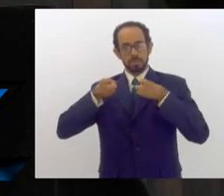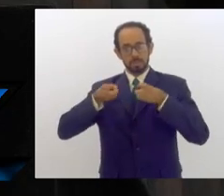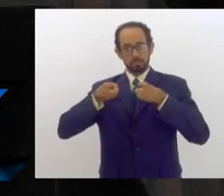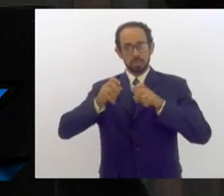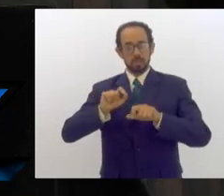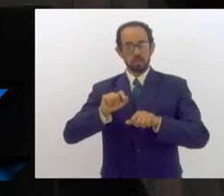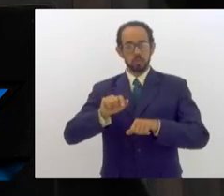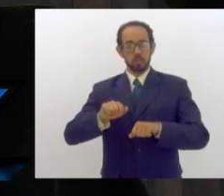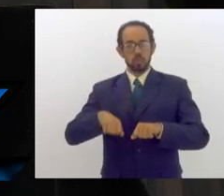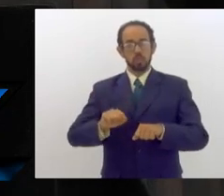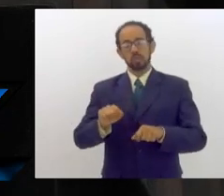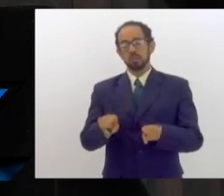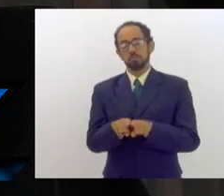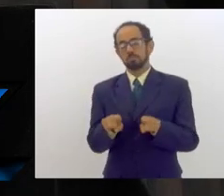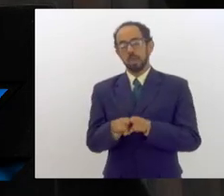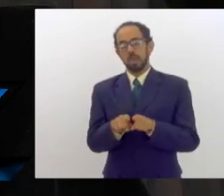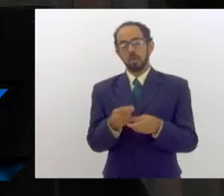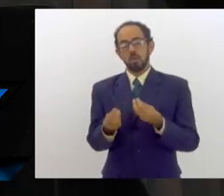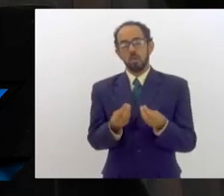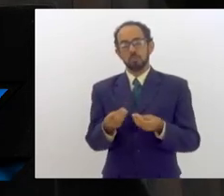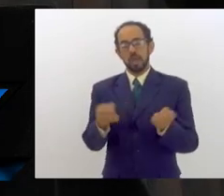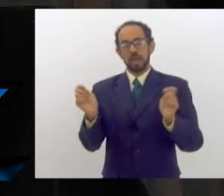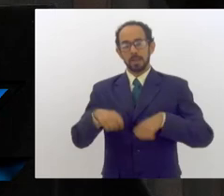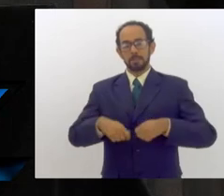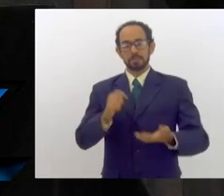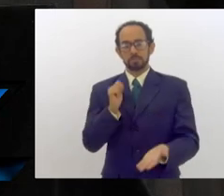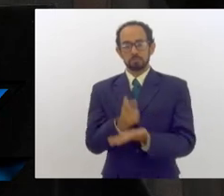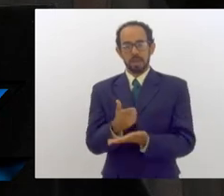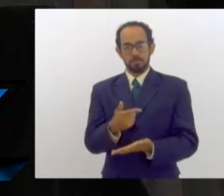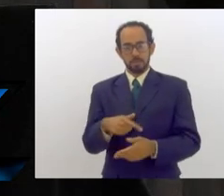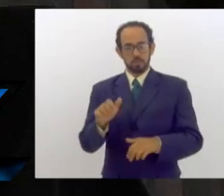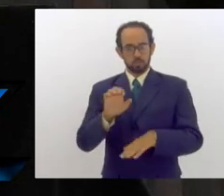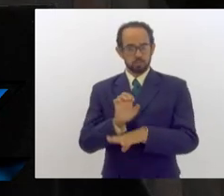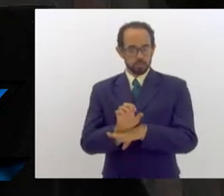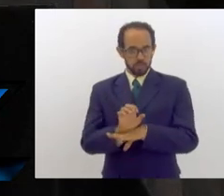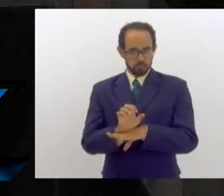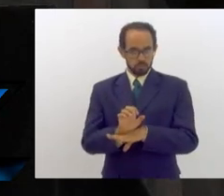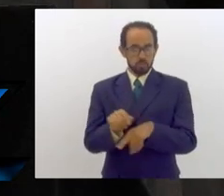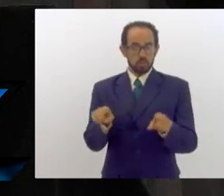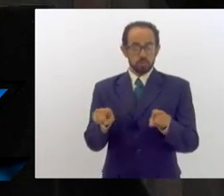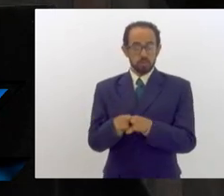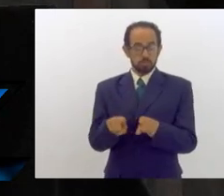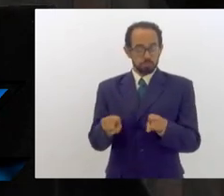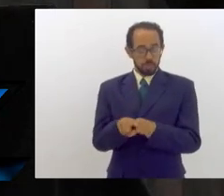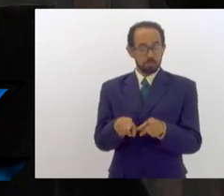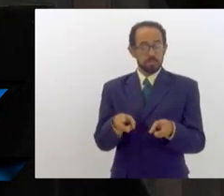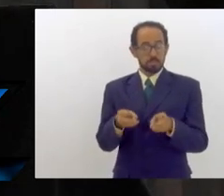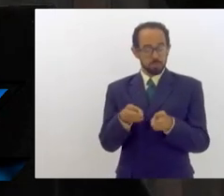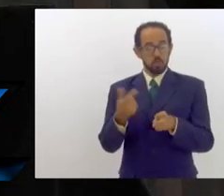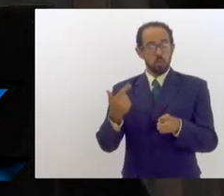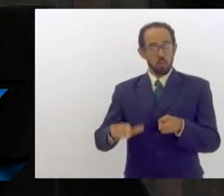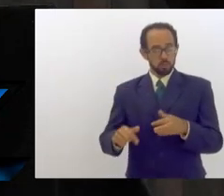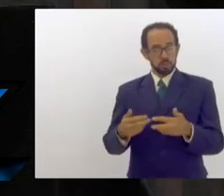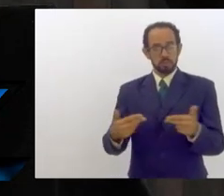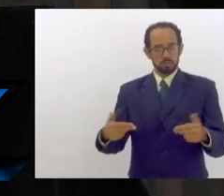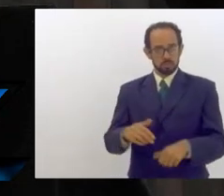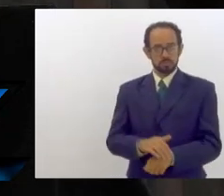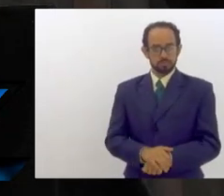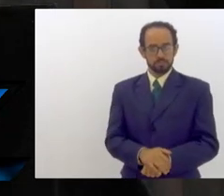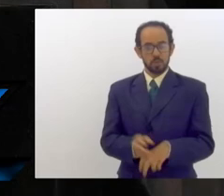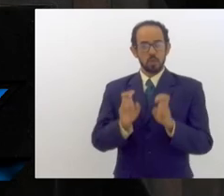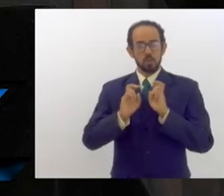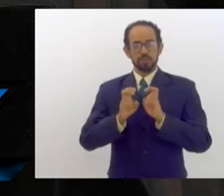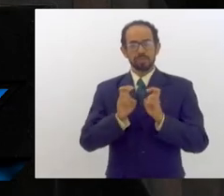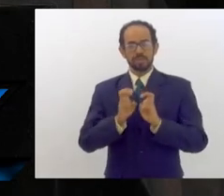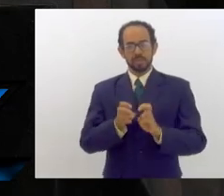de caixa do Estado e fazendo uma outra questão imagine o trem